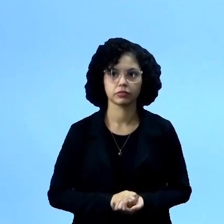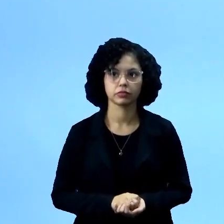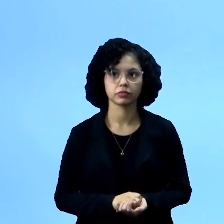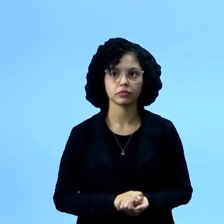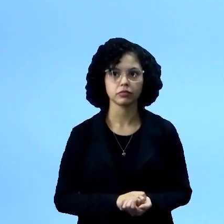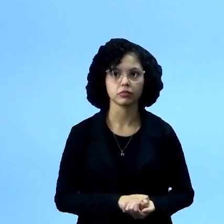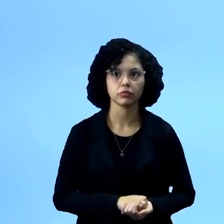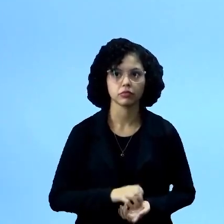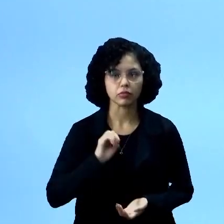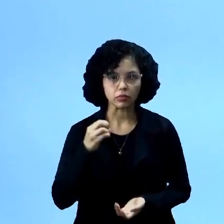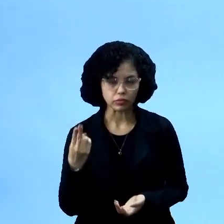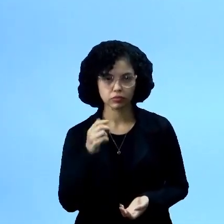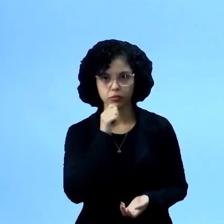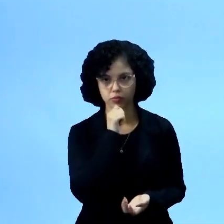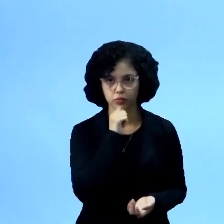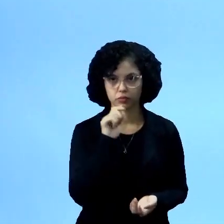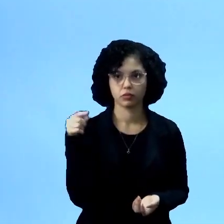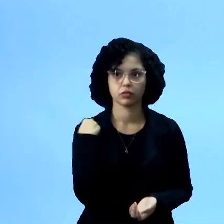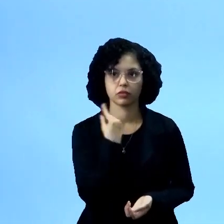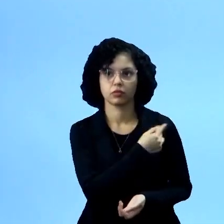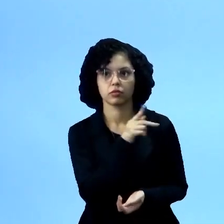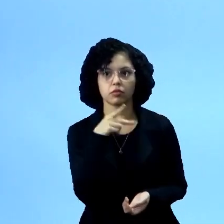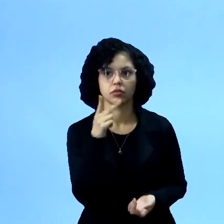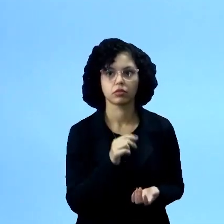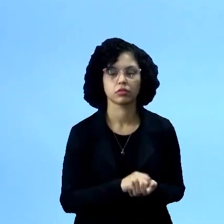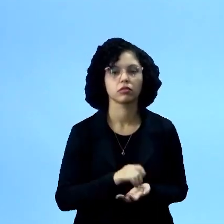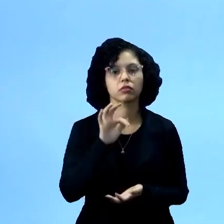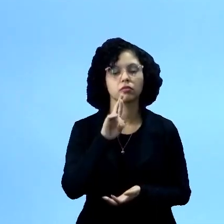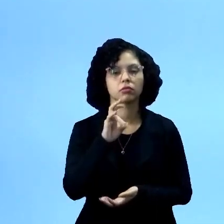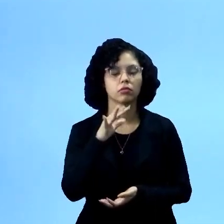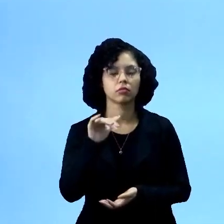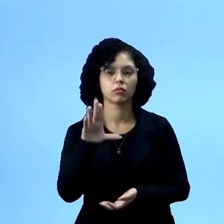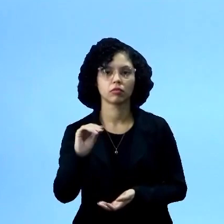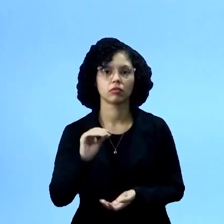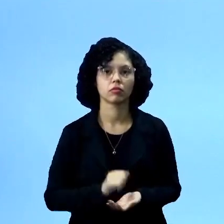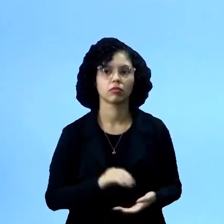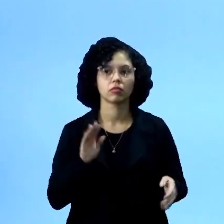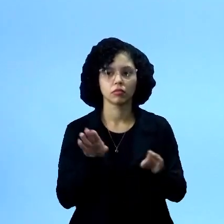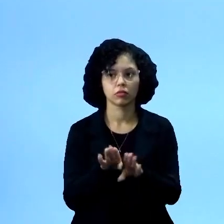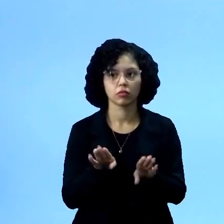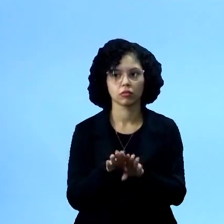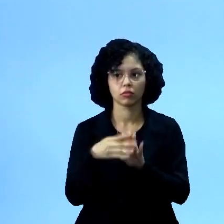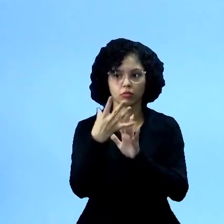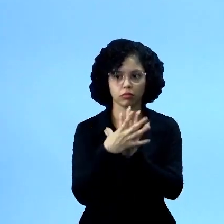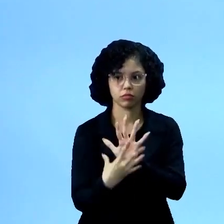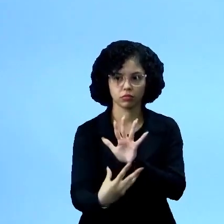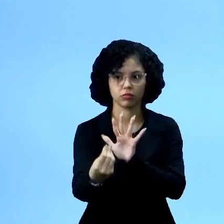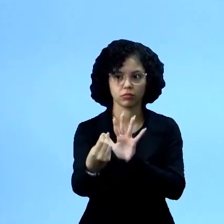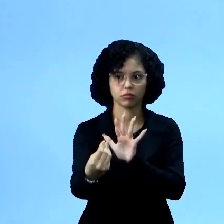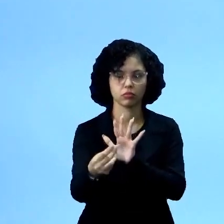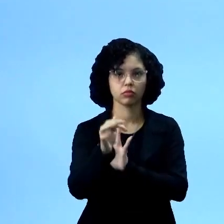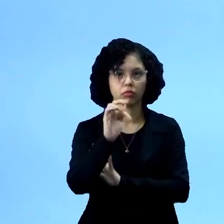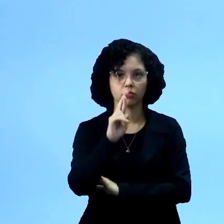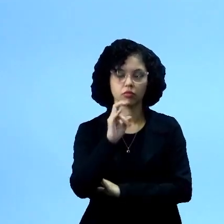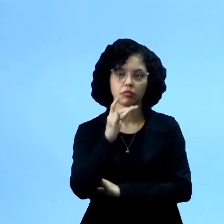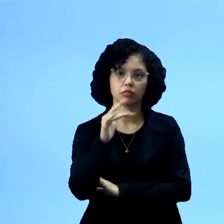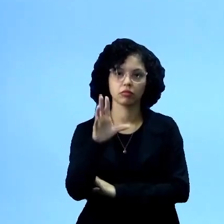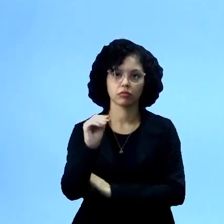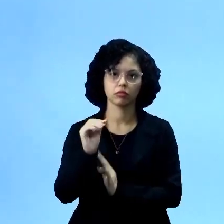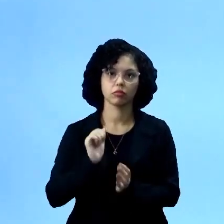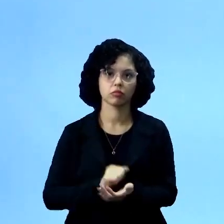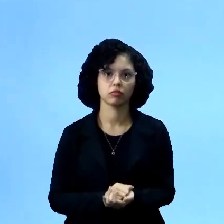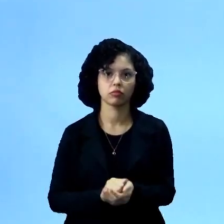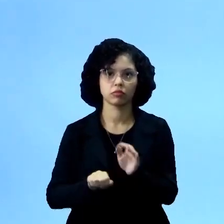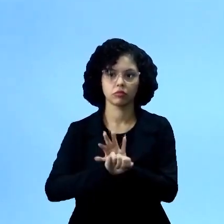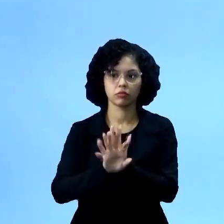graus. Ou seja, nós estamos falando da rotação. Nós também temos a reflexão, ou seja,